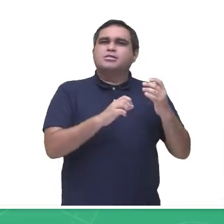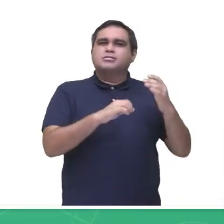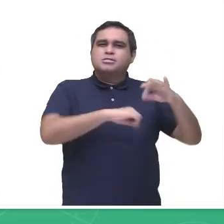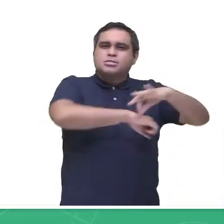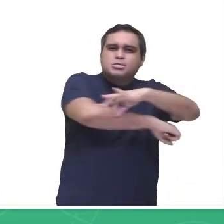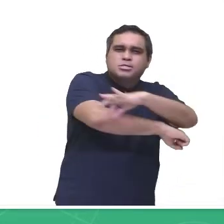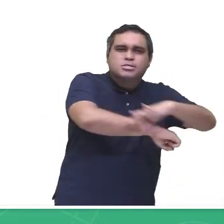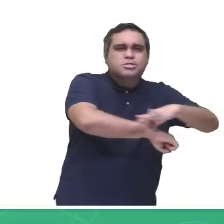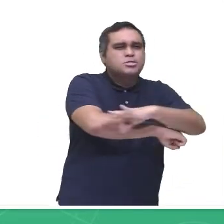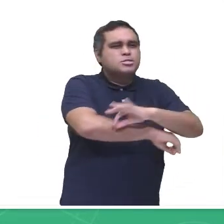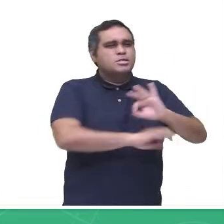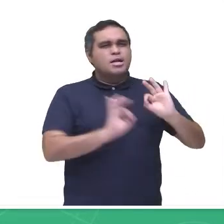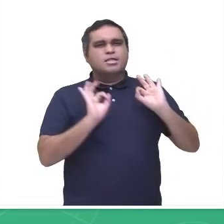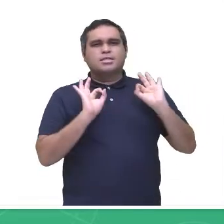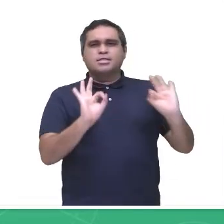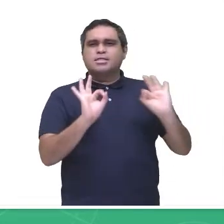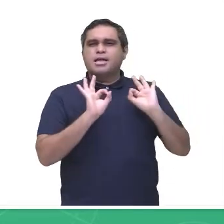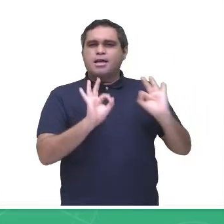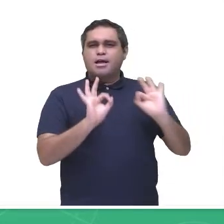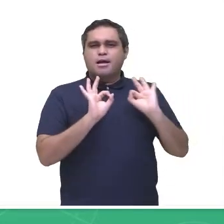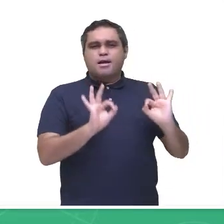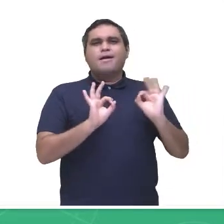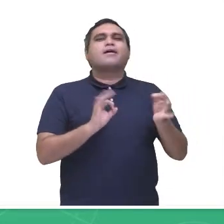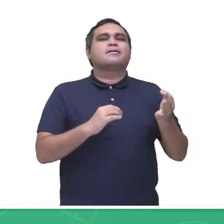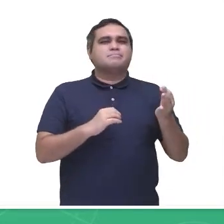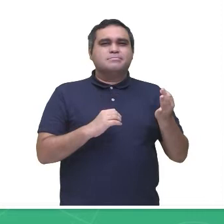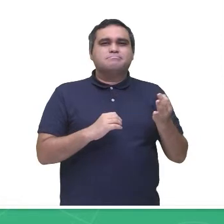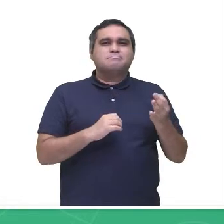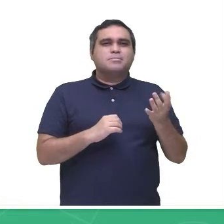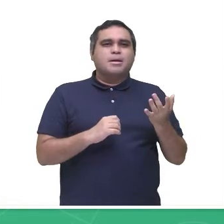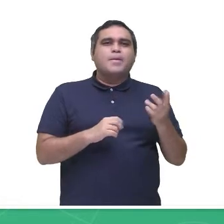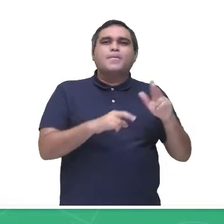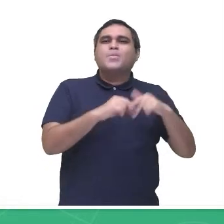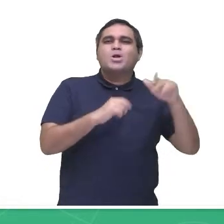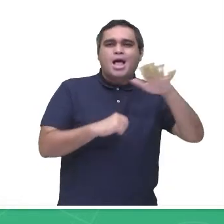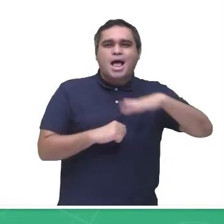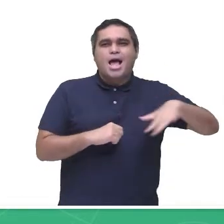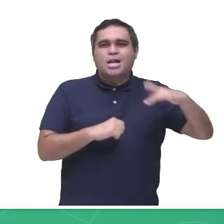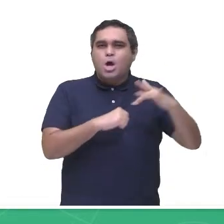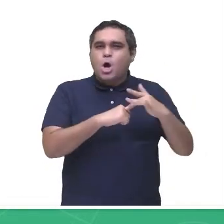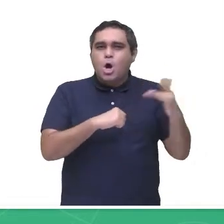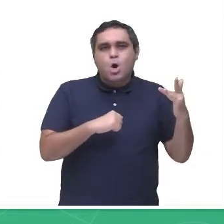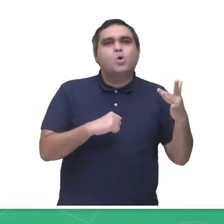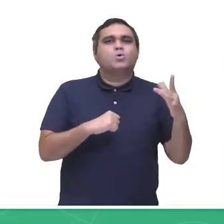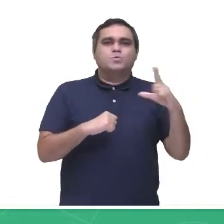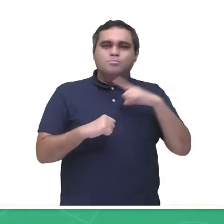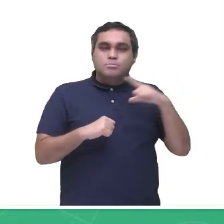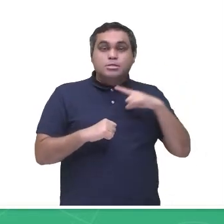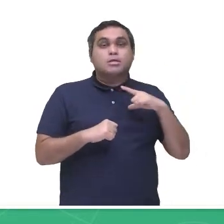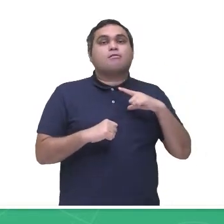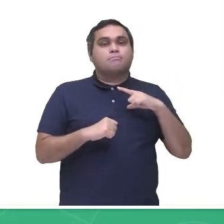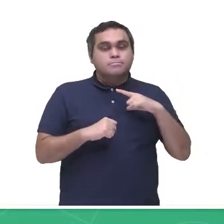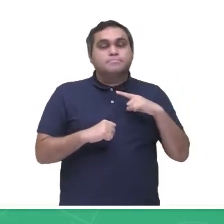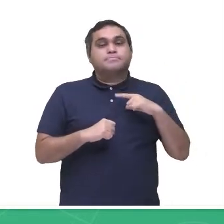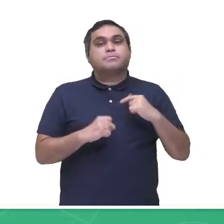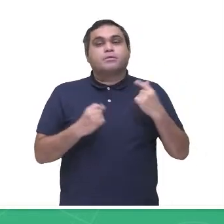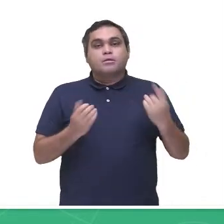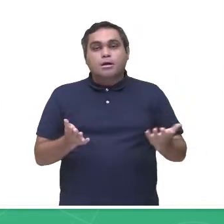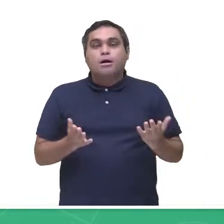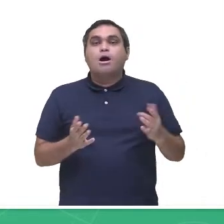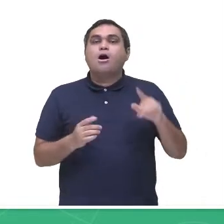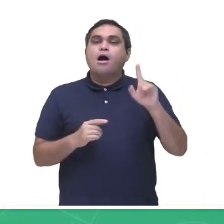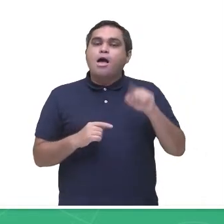com janelas, cornichas e portas decoradas com detalhados trabalhos de esculturas. Então, aí nós temos um